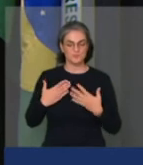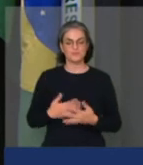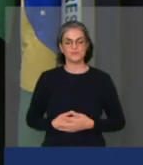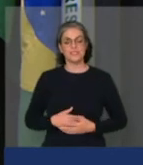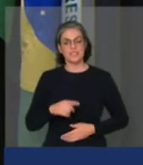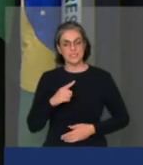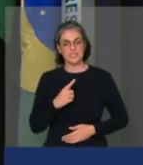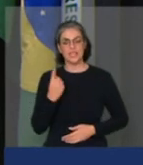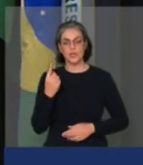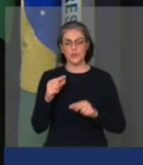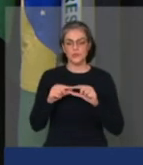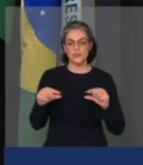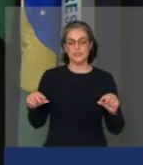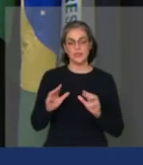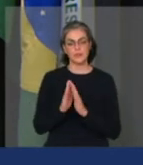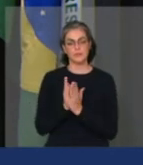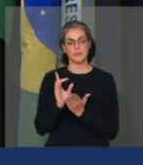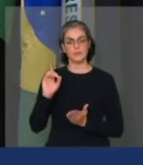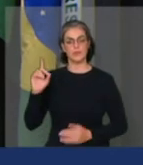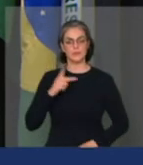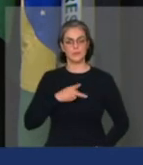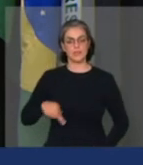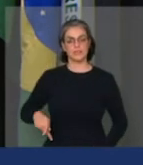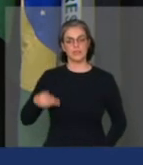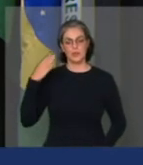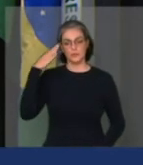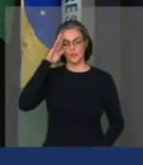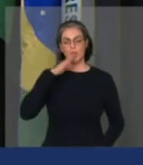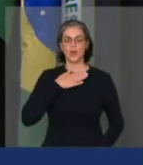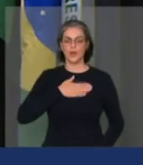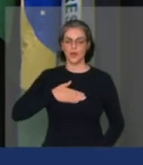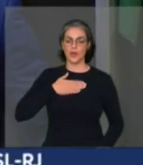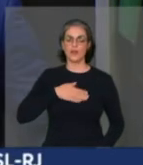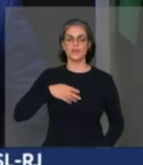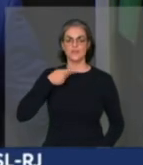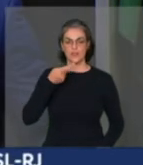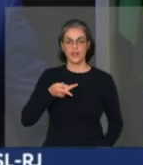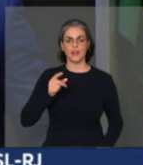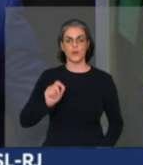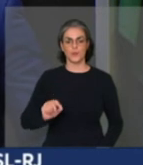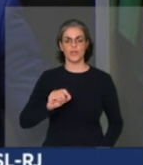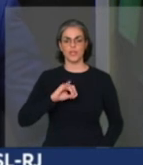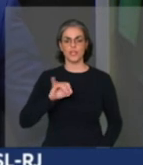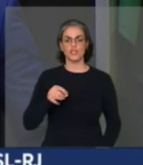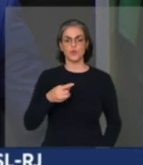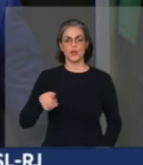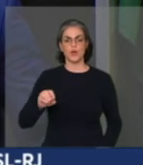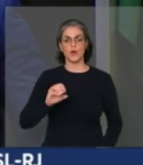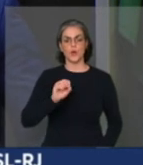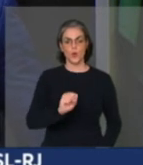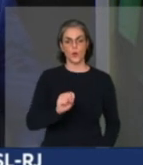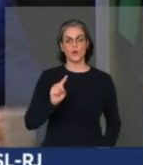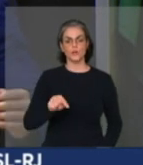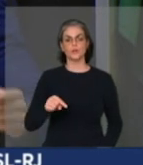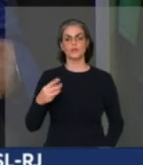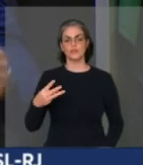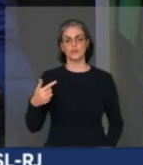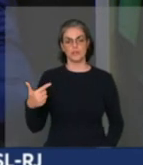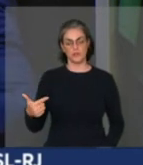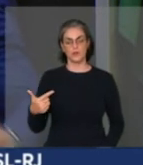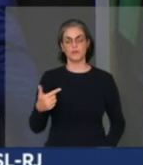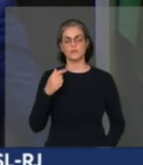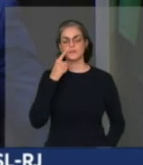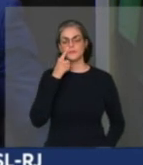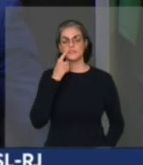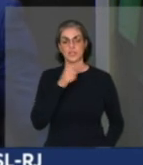versículo bíblico que o presidente bolsonaro gosta muito de citar que é João 8:32 que é